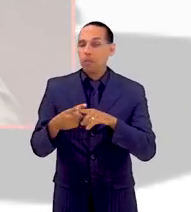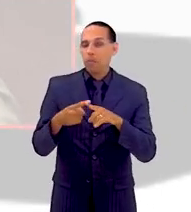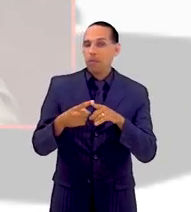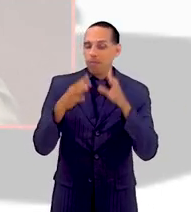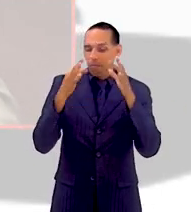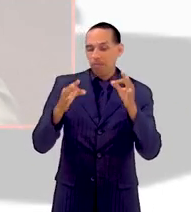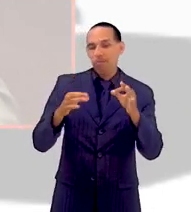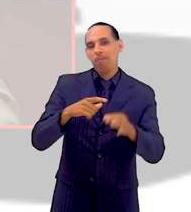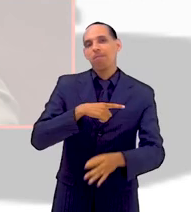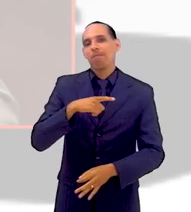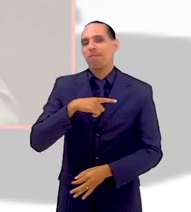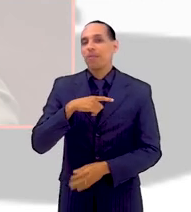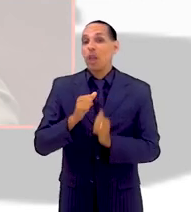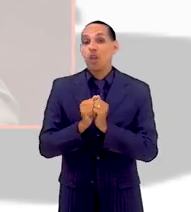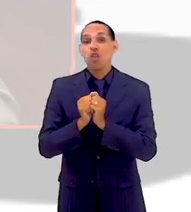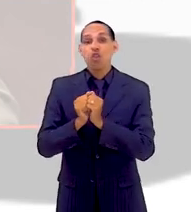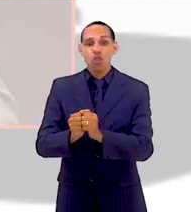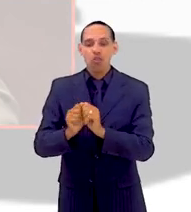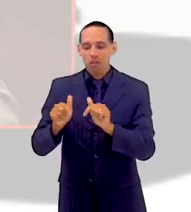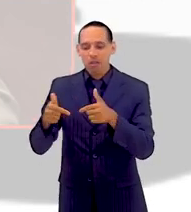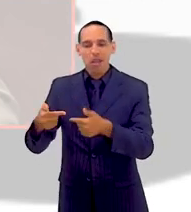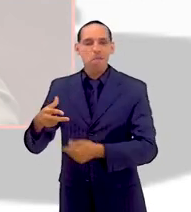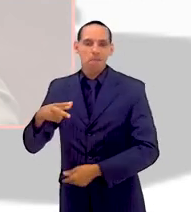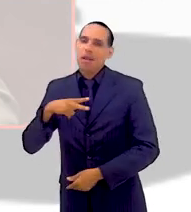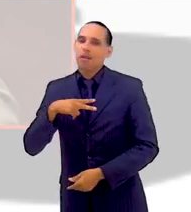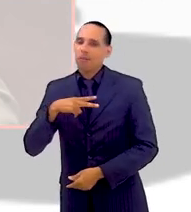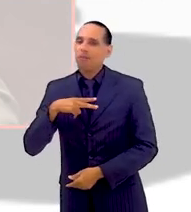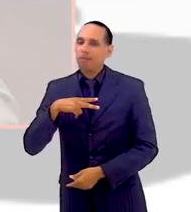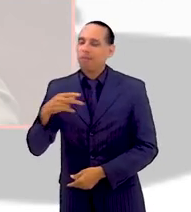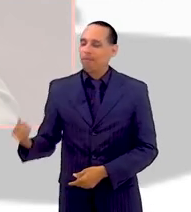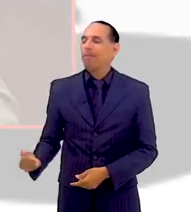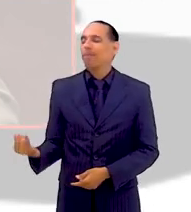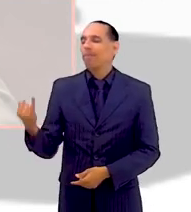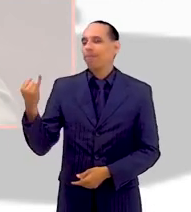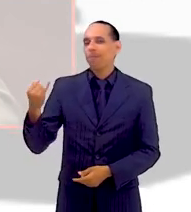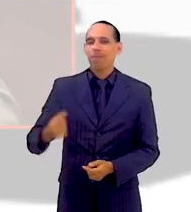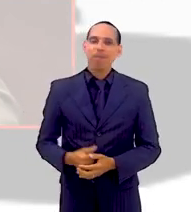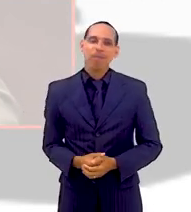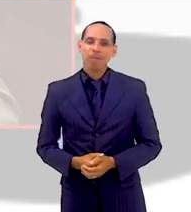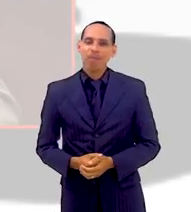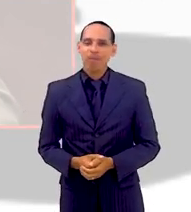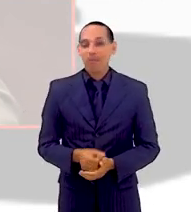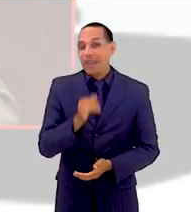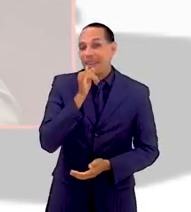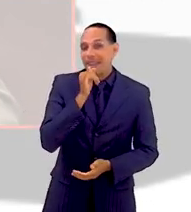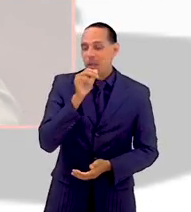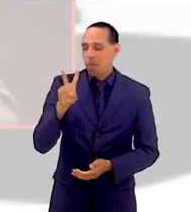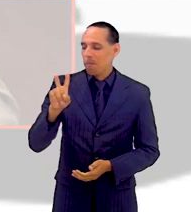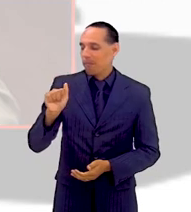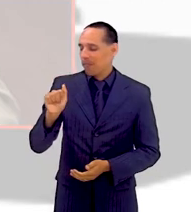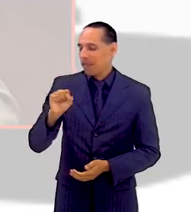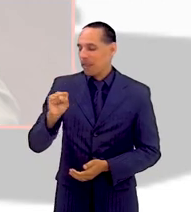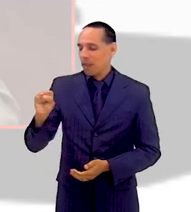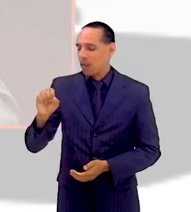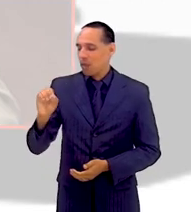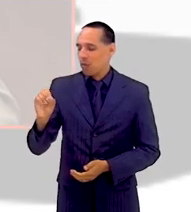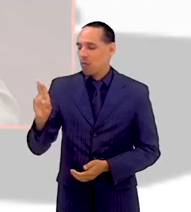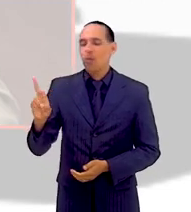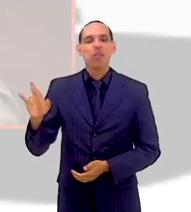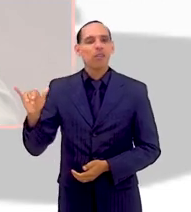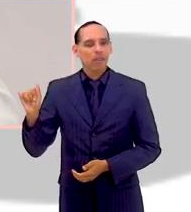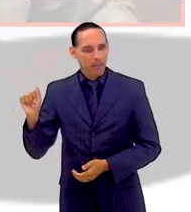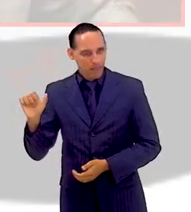iniciativa junto com a iniciativa privada fundamental. Eu ressalto que Vassouras, por exemplo, que sempre foi conhecida como uma